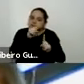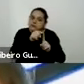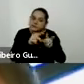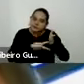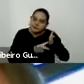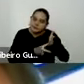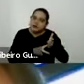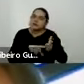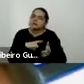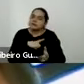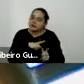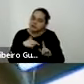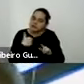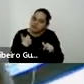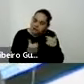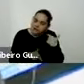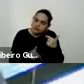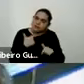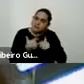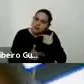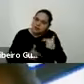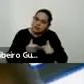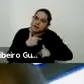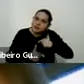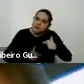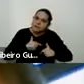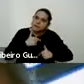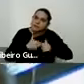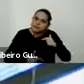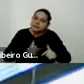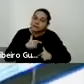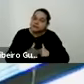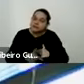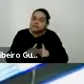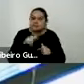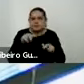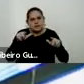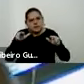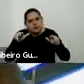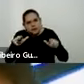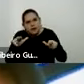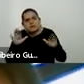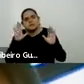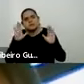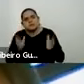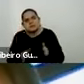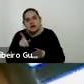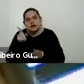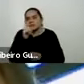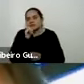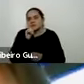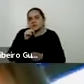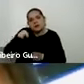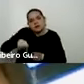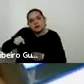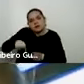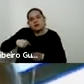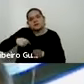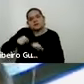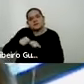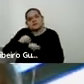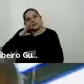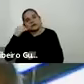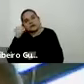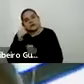trabalhando com os seus trabalhadores na categoria, exemplo disso é o que estamos fazendo na base de Araucária, fazendo no Rio Grande, junto com a